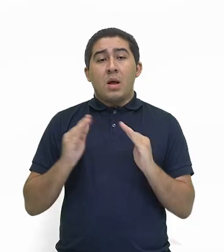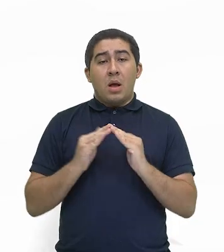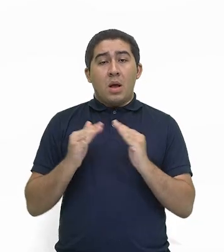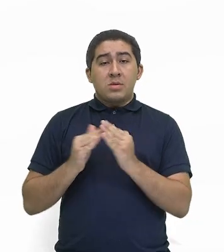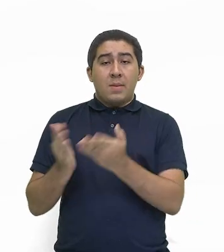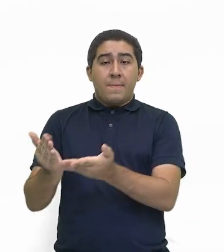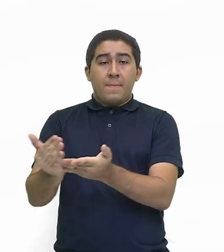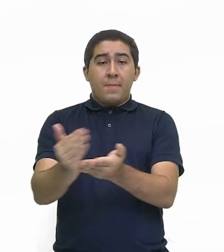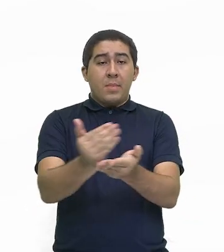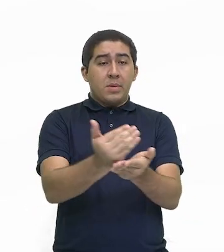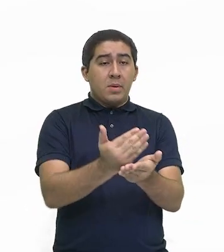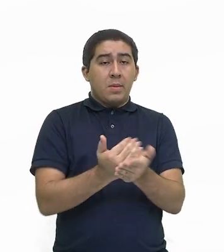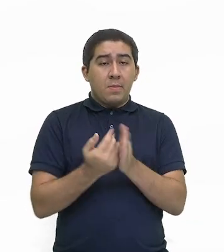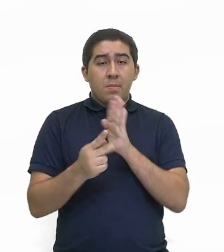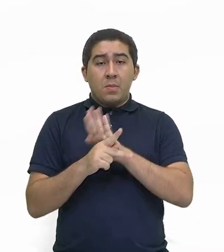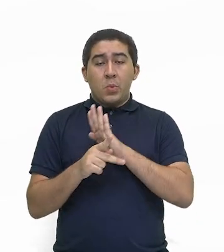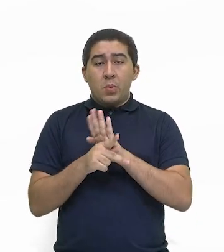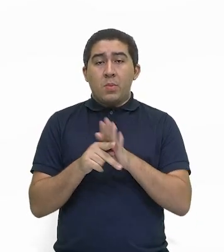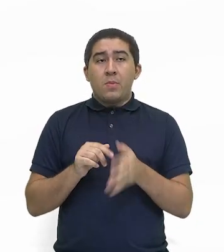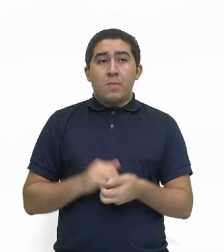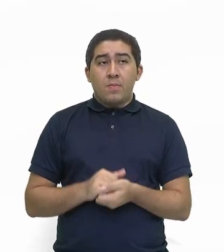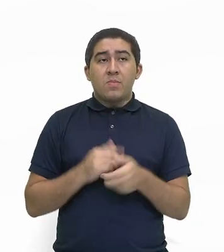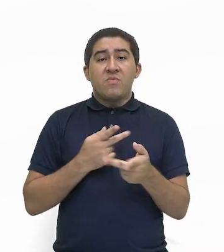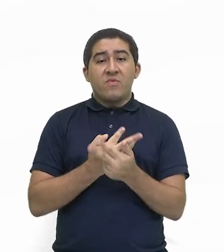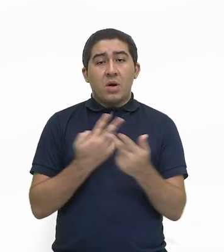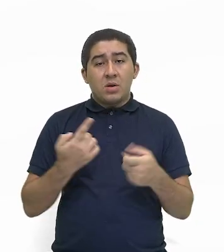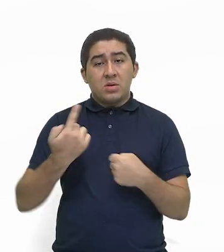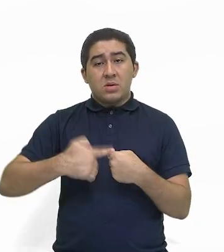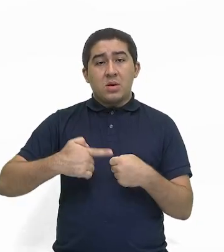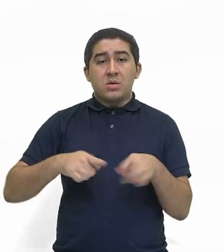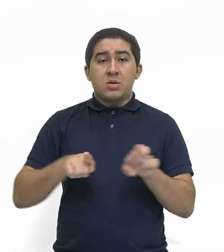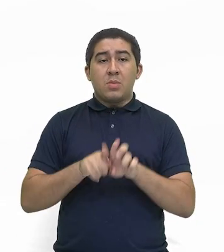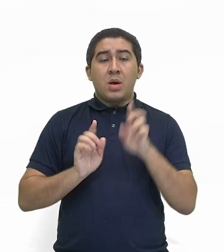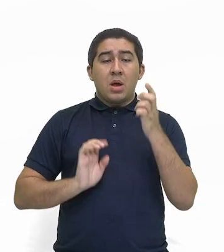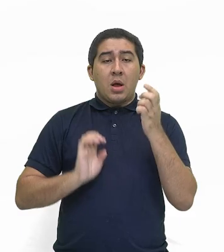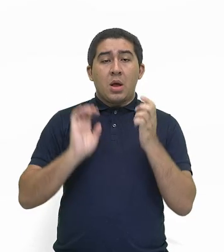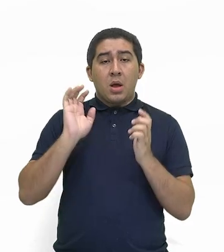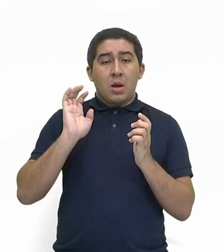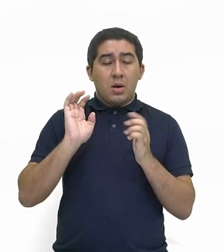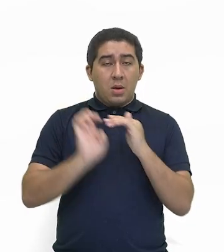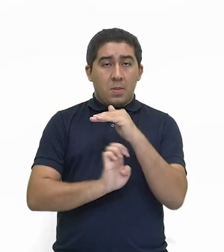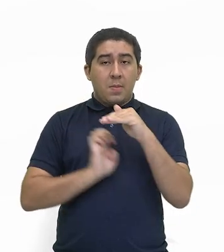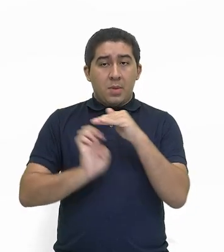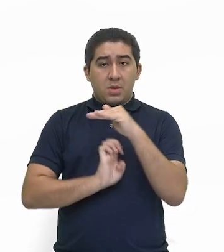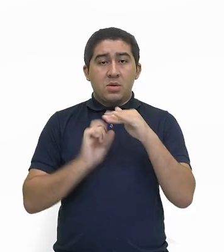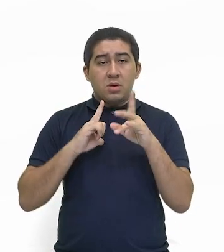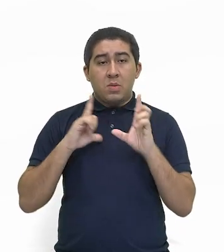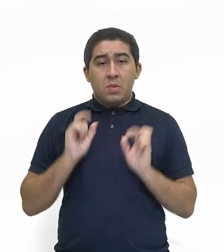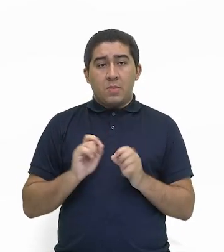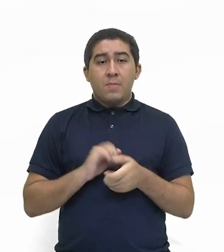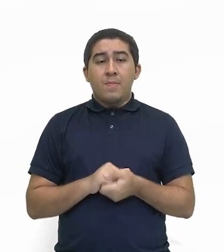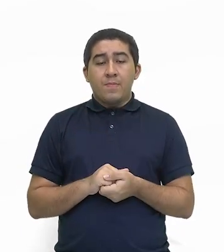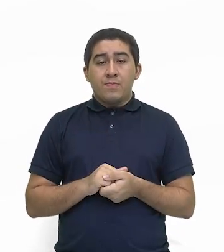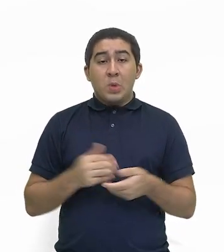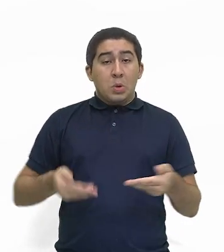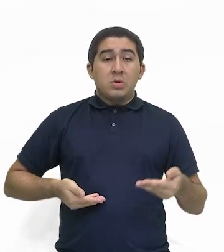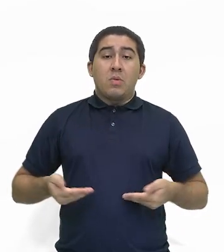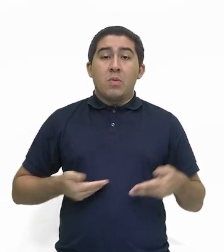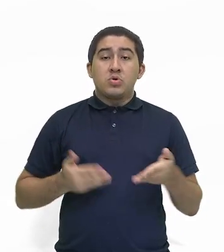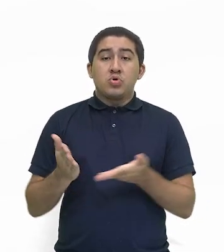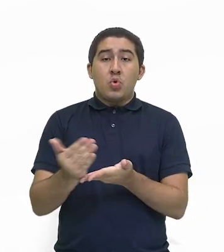né? Então, muitas cidades e empresas, elas oferecem serviços de